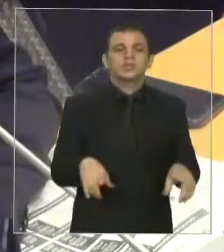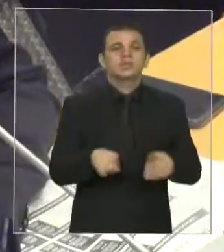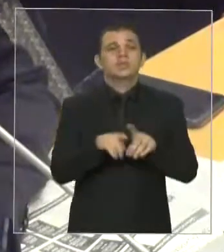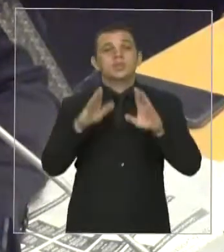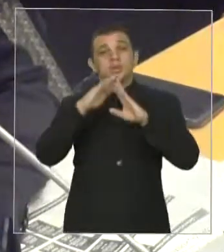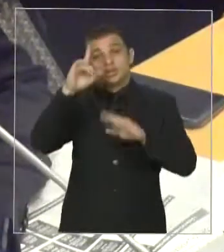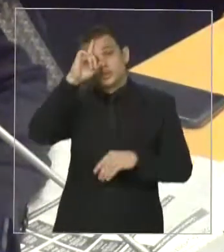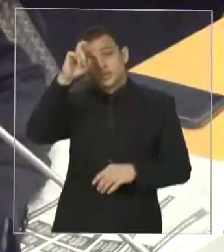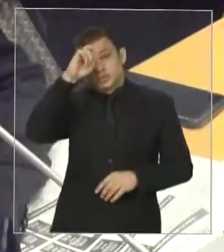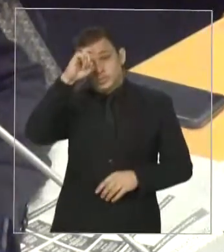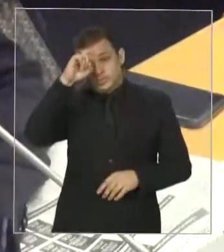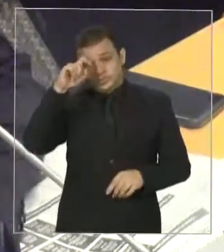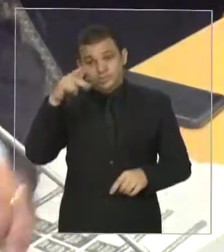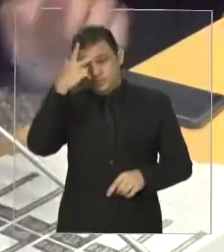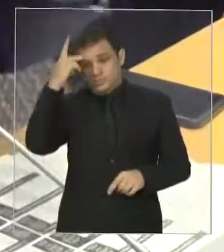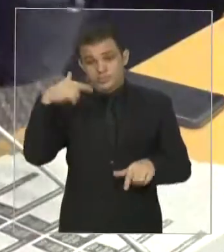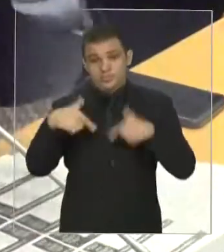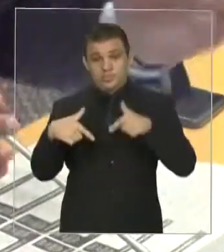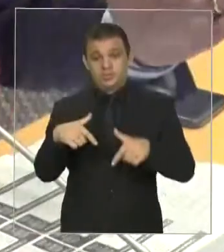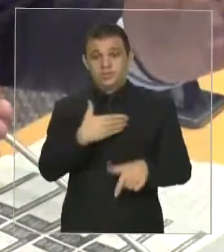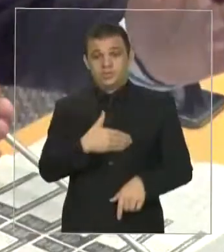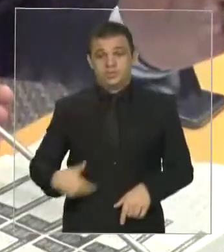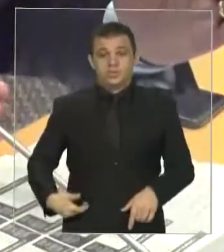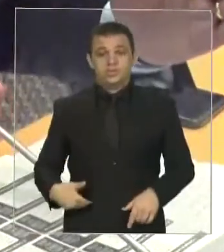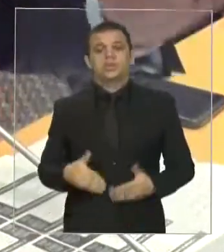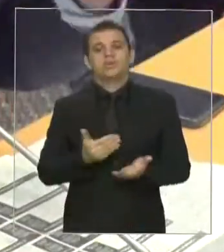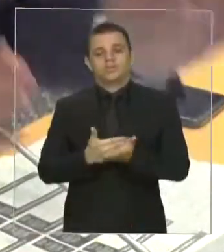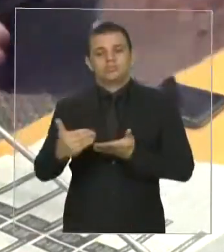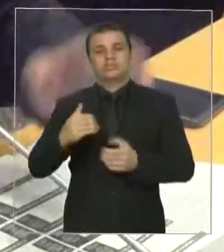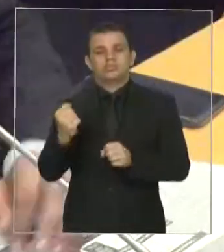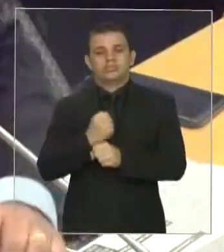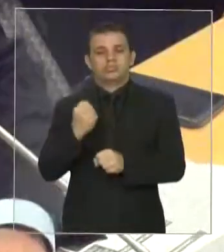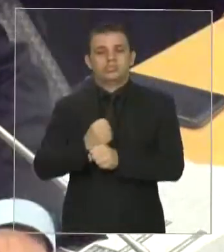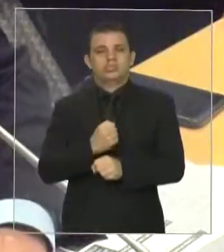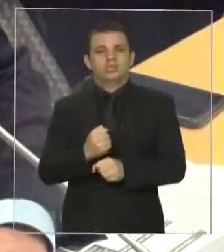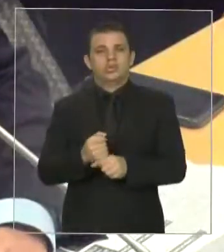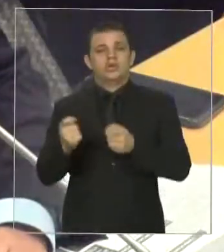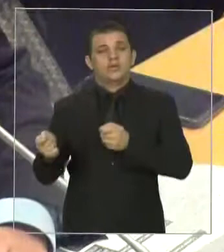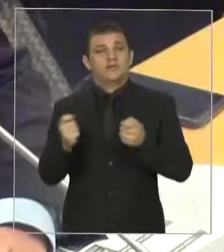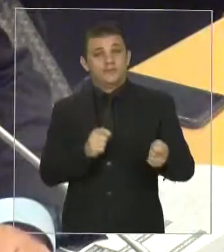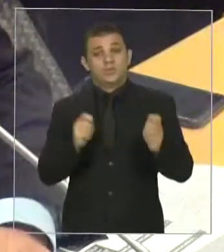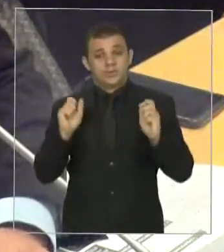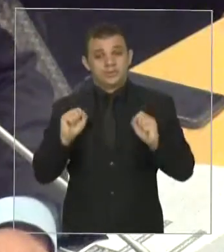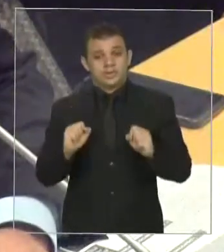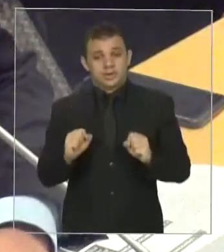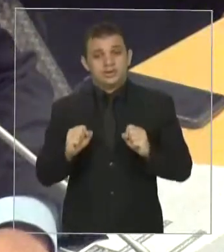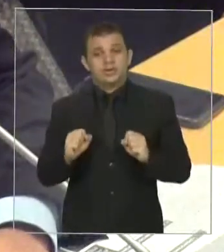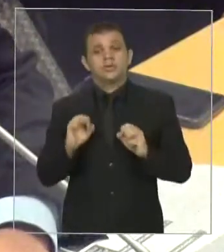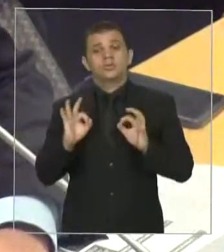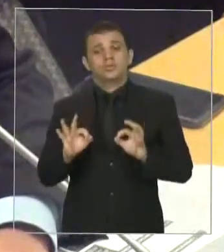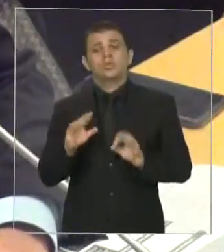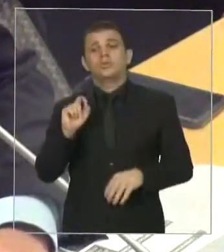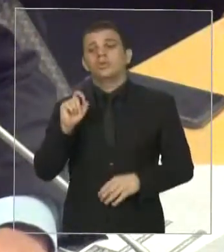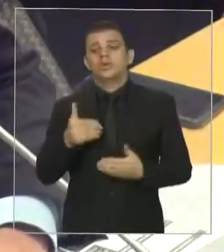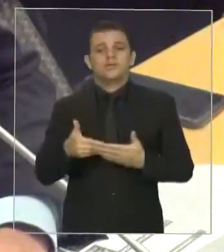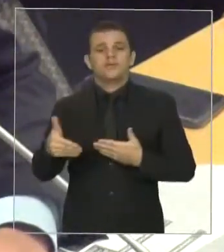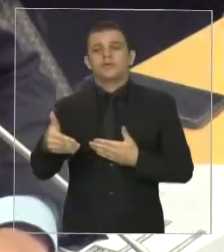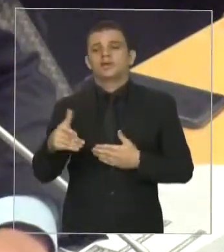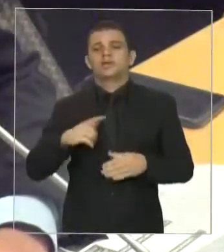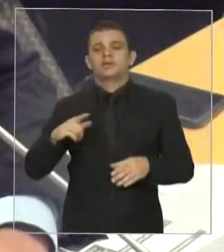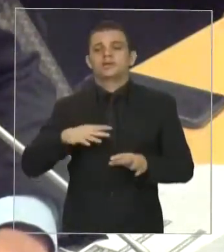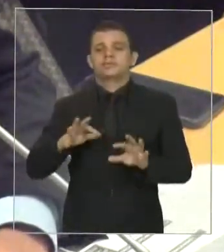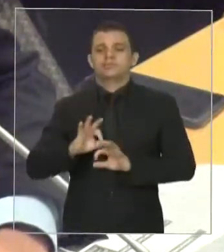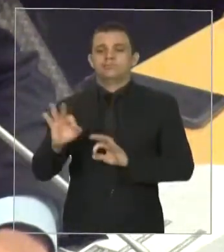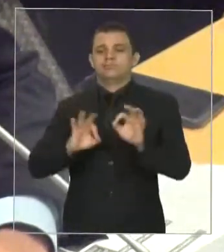está sendo construído em São Luís, com uma firme determinação de uma condução correta, de um direcionamento correto dos recursos